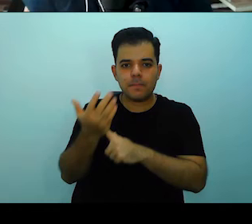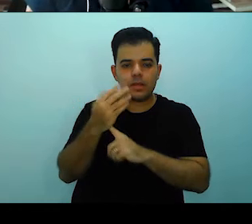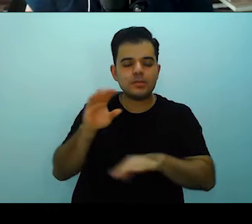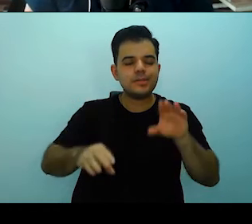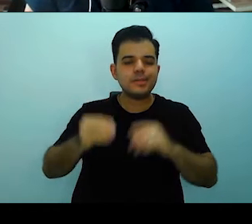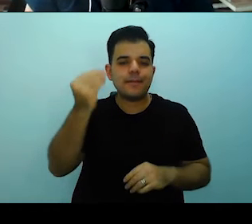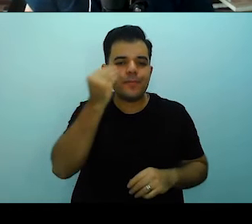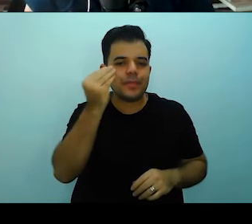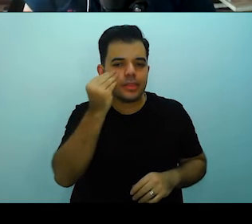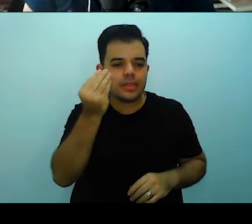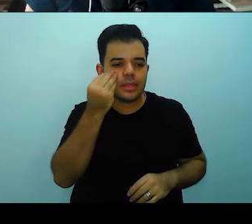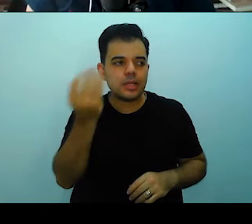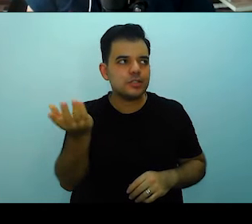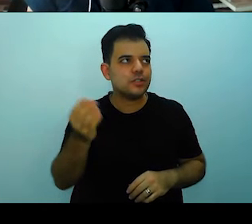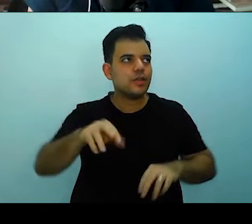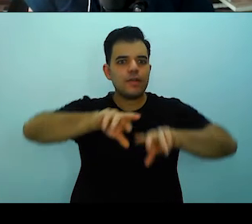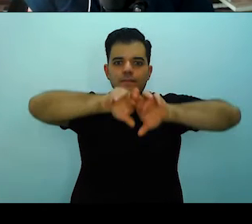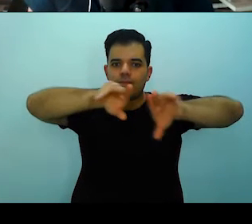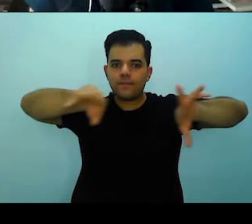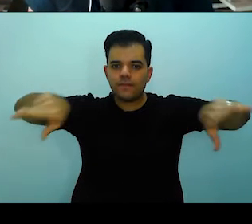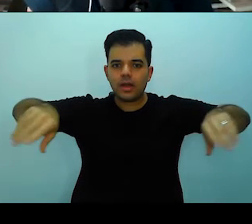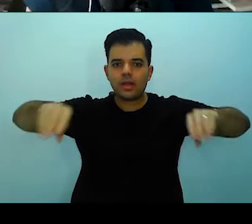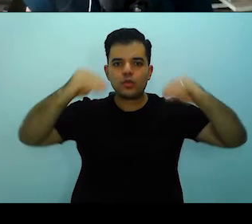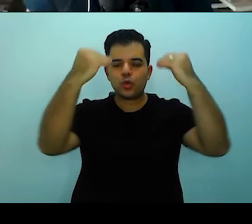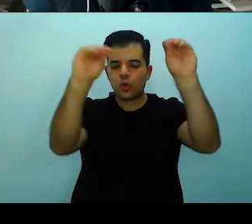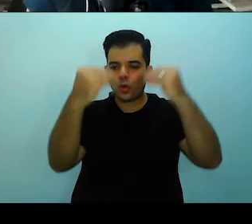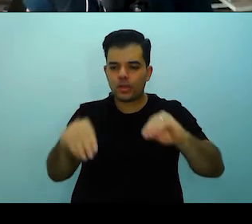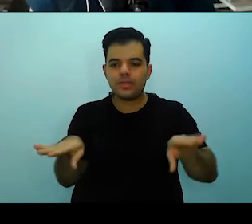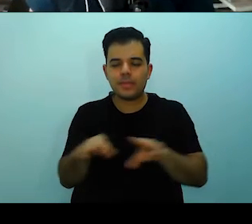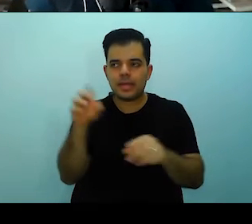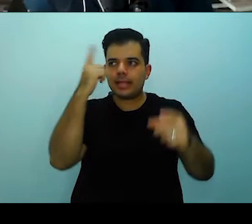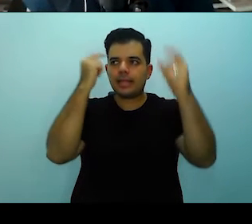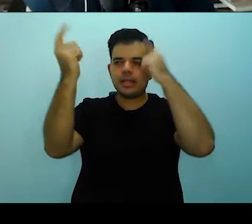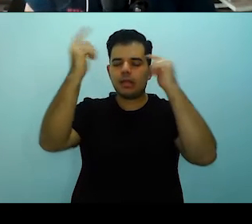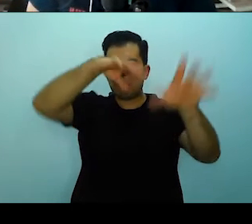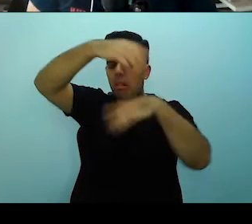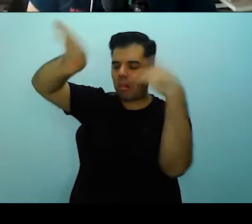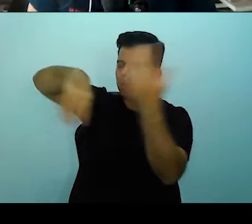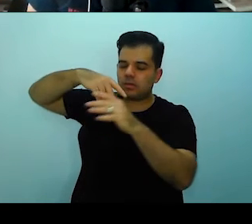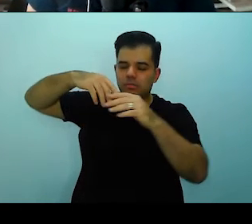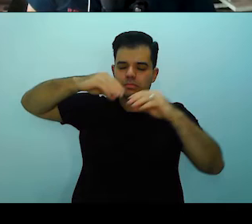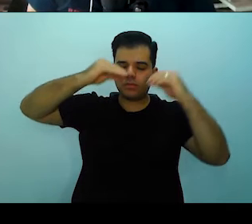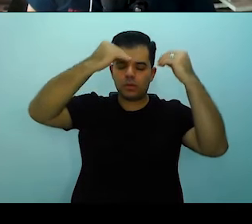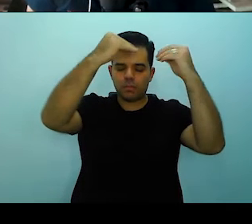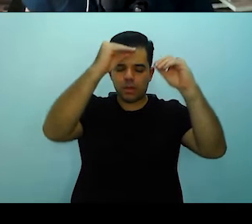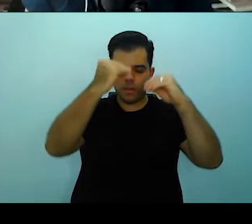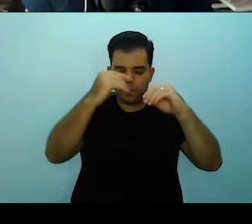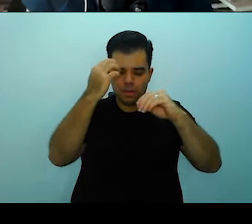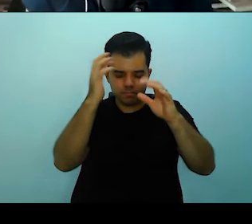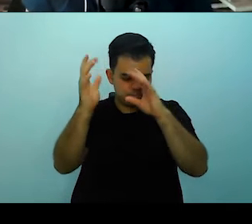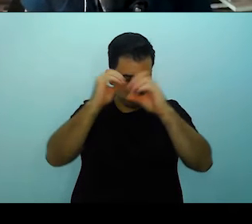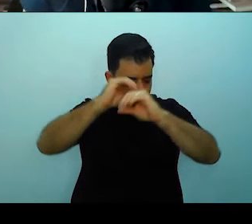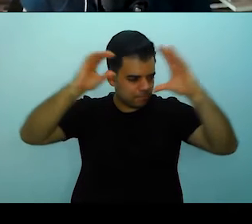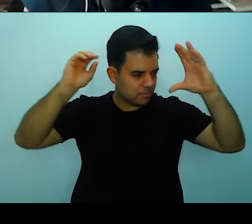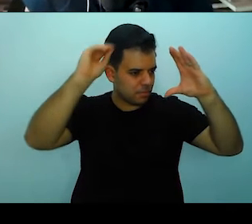mesa, você precisa organizar a sua ideia e, principalmente, você precisa saber escrever. Sabe, não adianta nada a gente saber fazer um